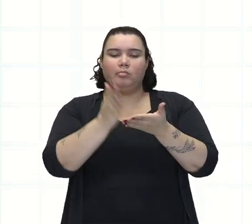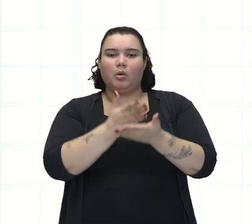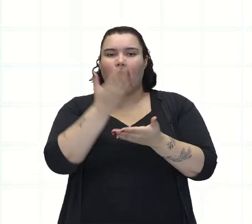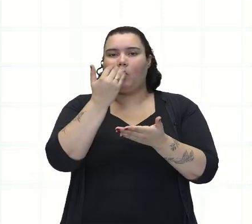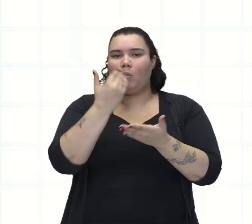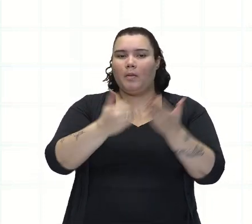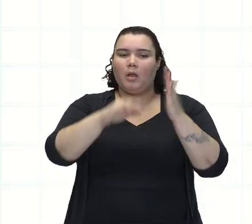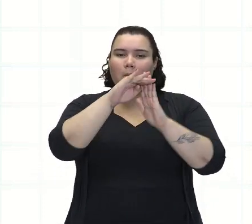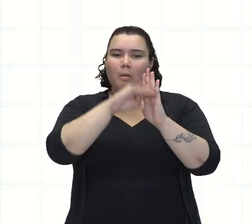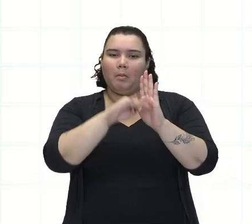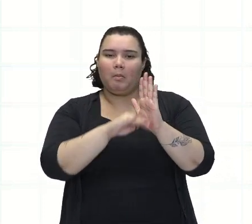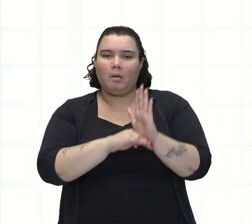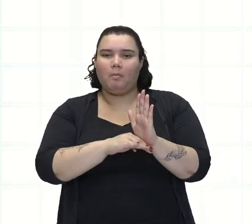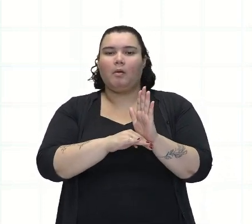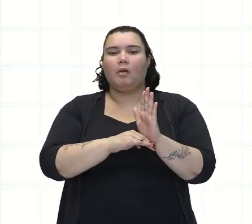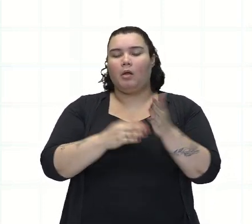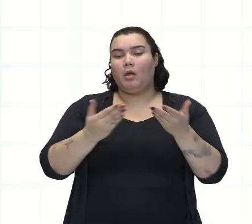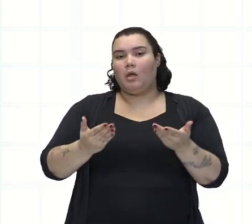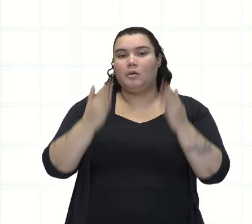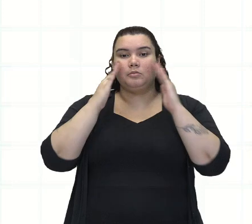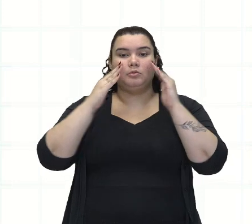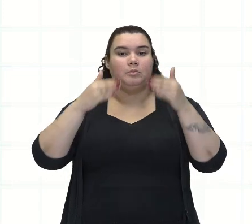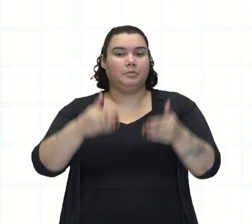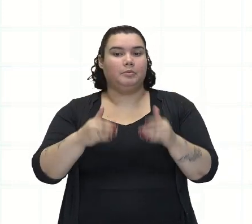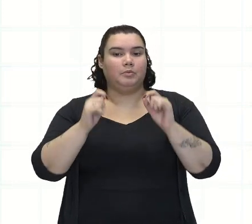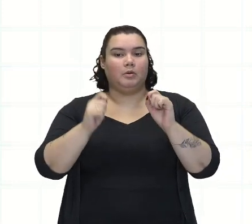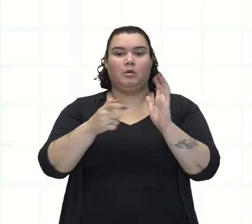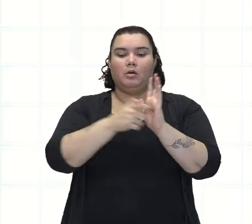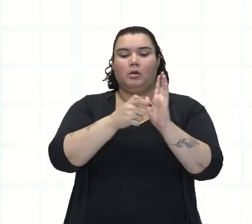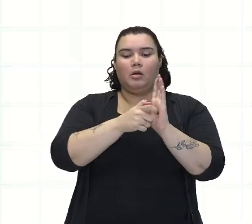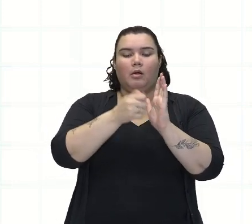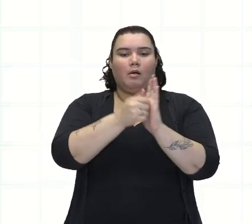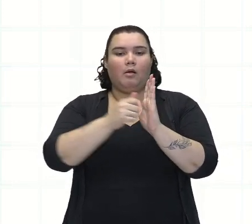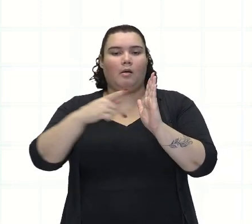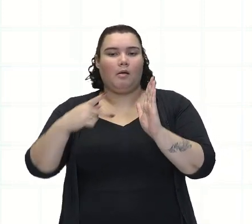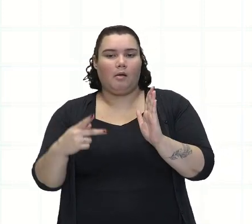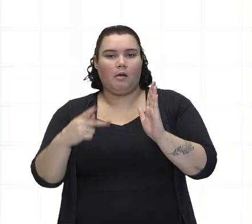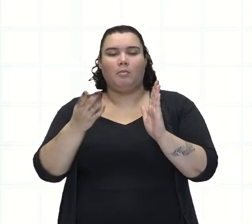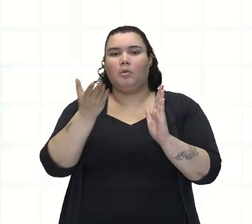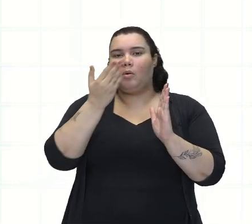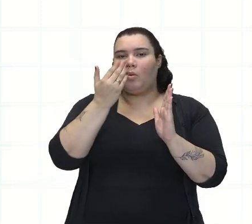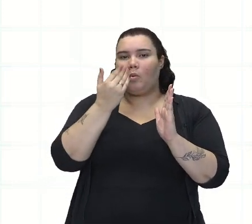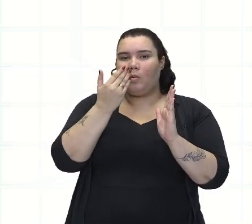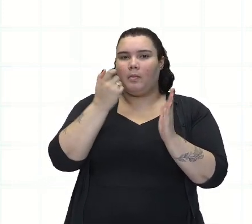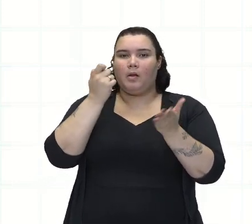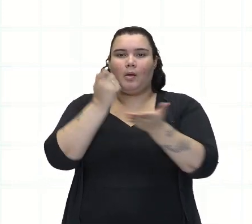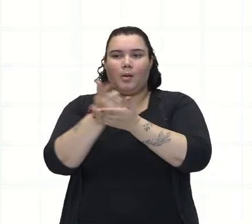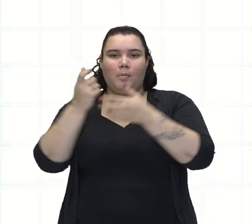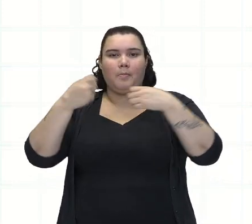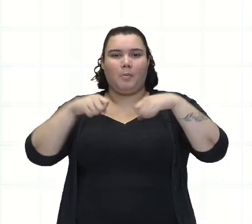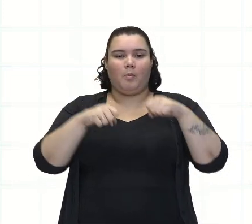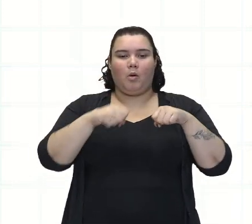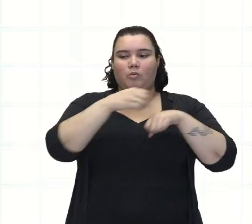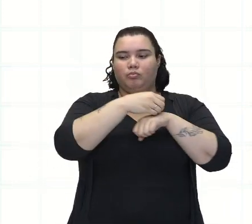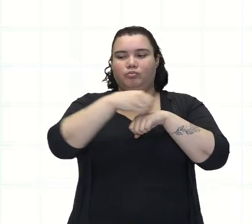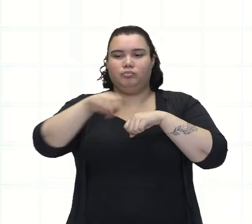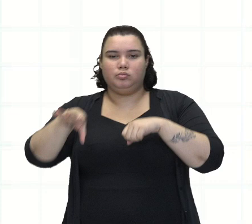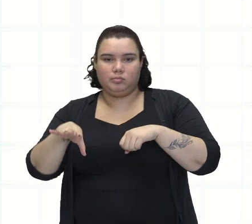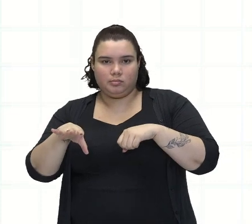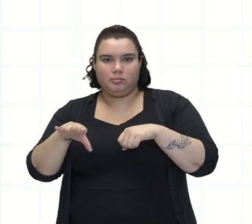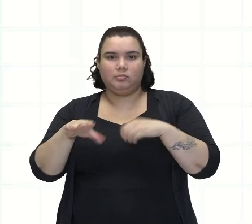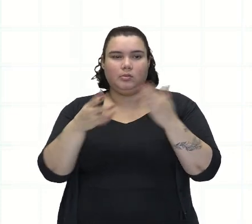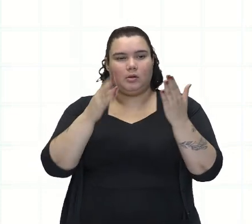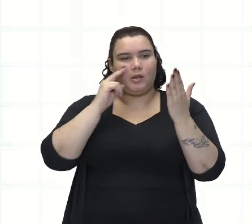restaurante, né? Aí tem específico do aplicativo de delivery, de comida, ou seja, o cardápio que